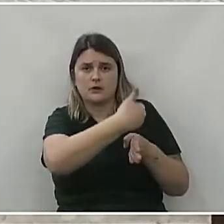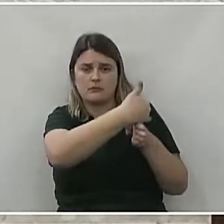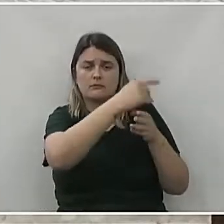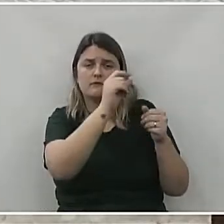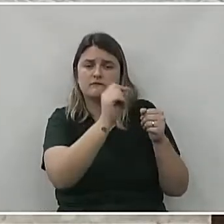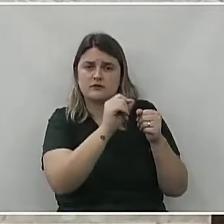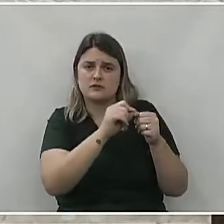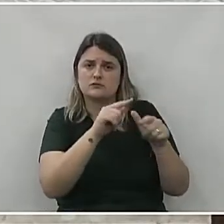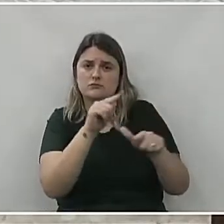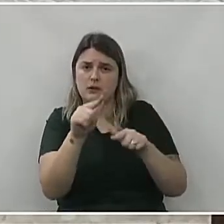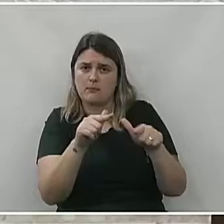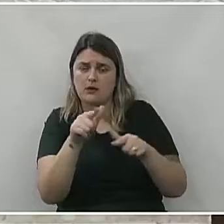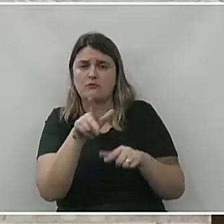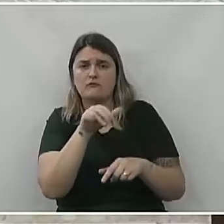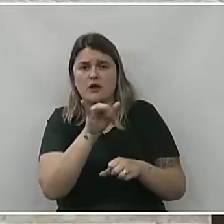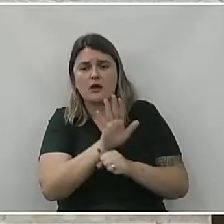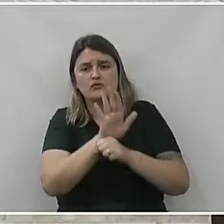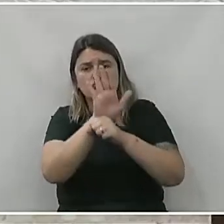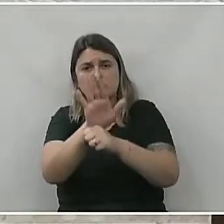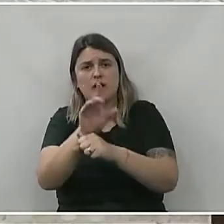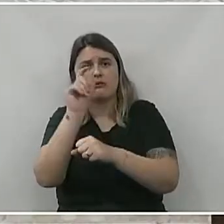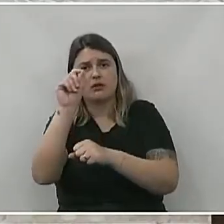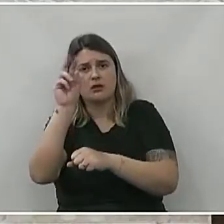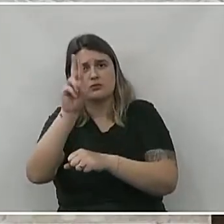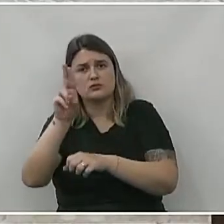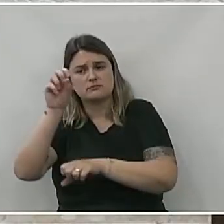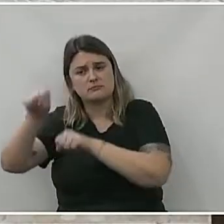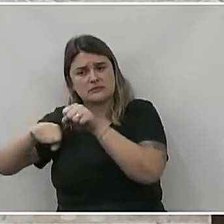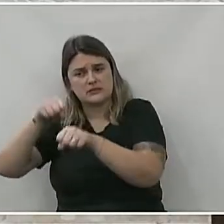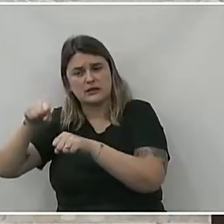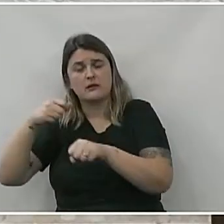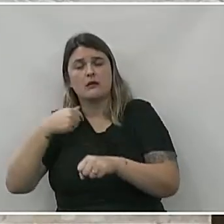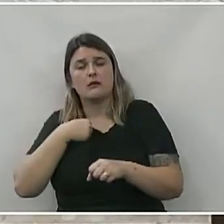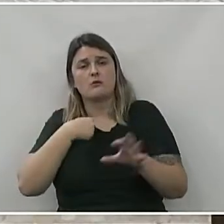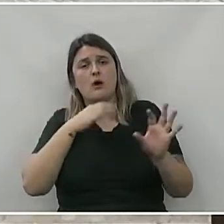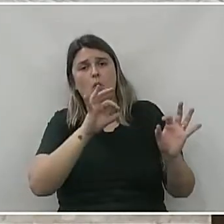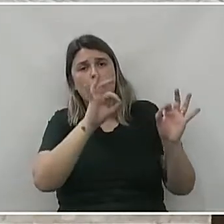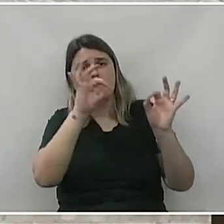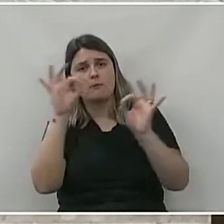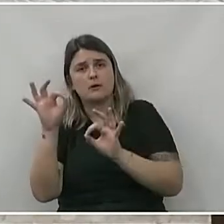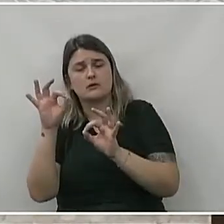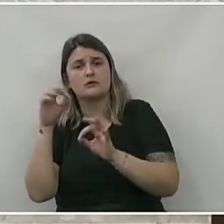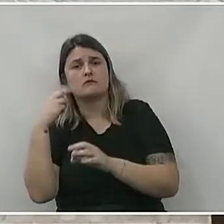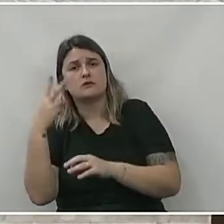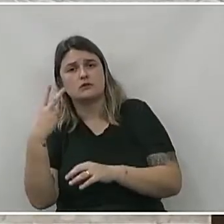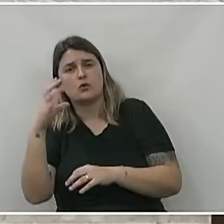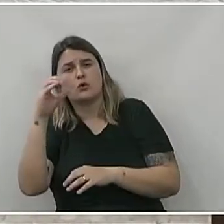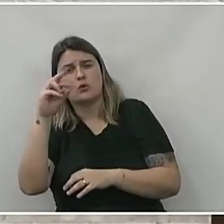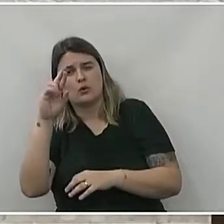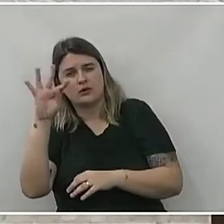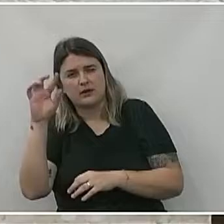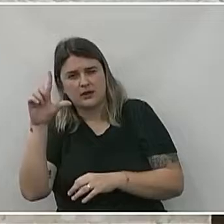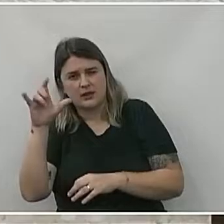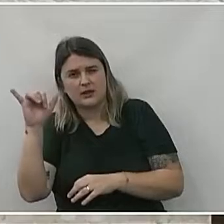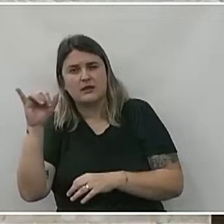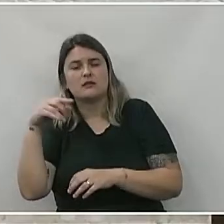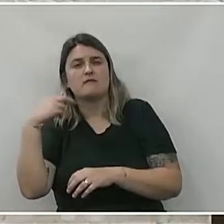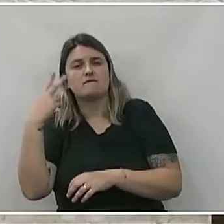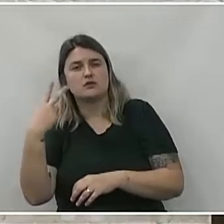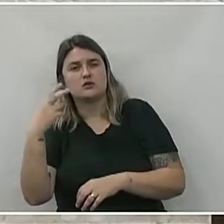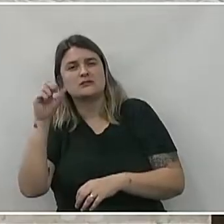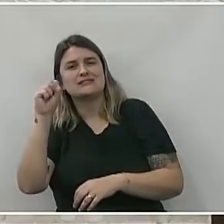esse trabalho, qual vai ajudar bastante. Também tenho acompanhado o trabalho do vereador Cortellini, do vereador Sabão